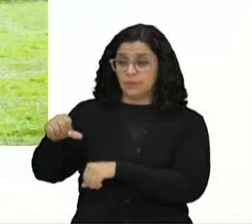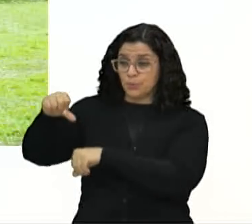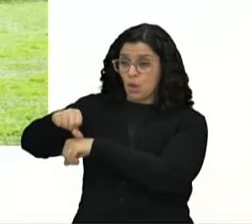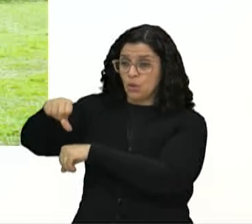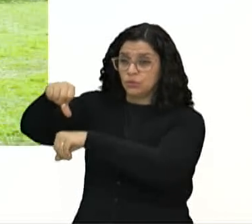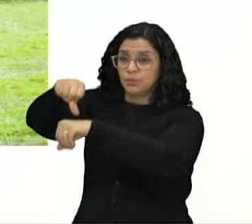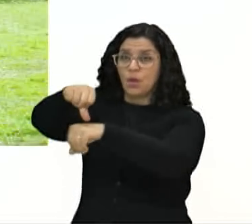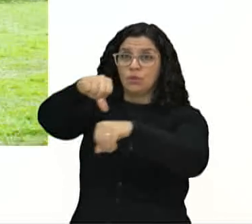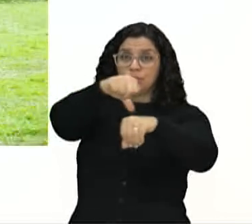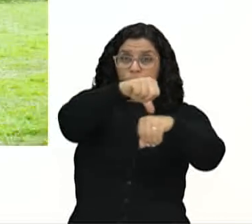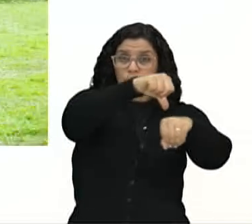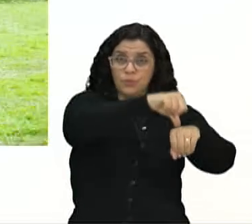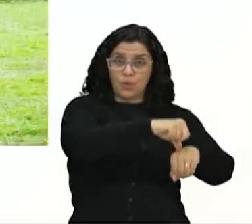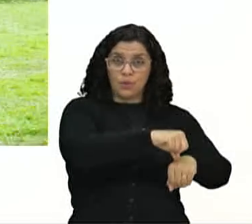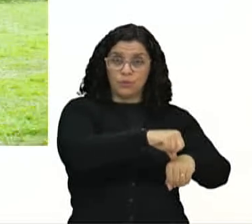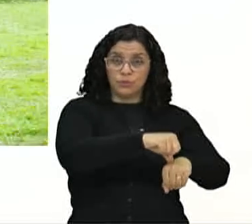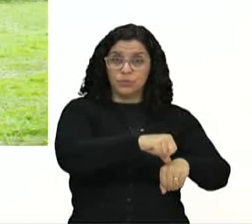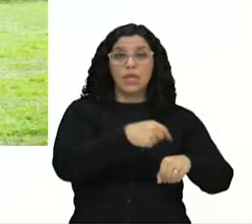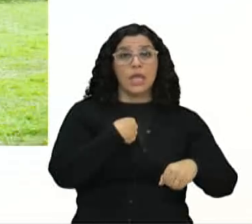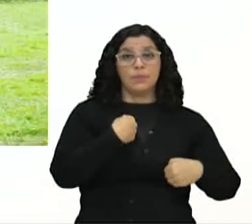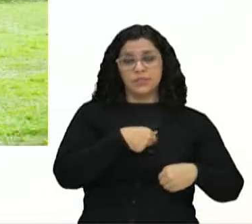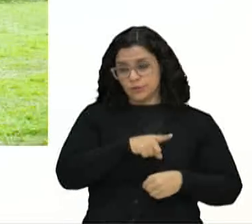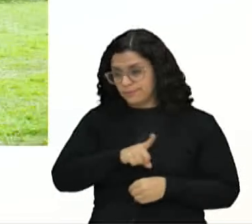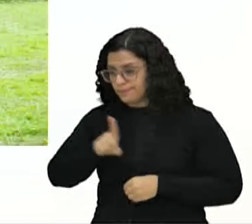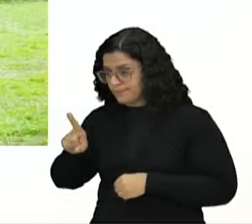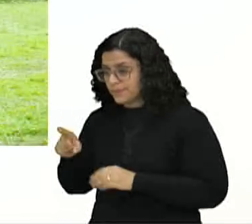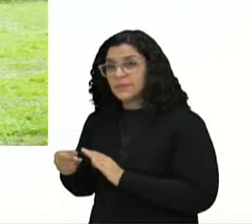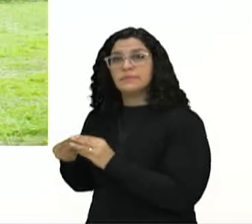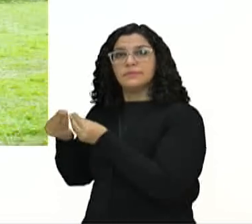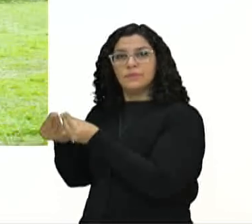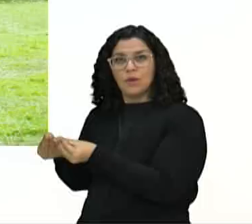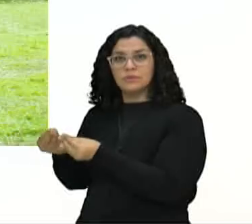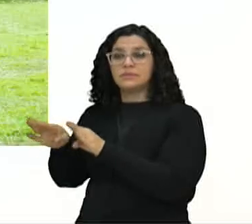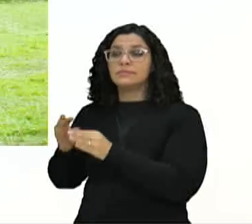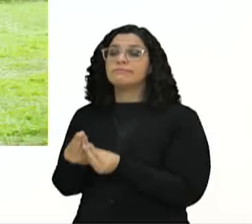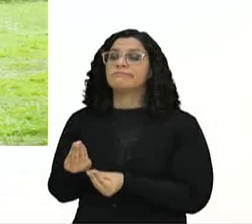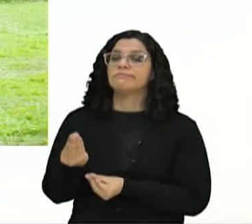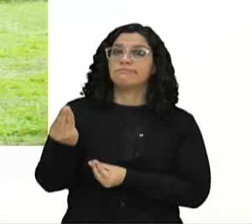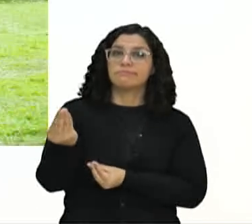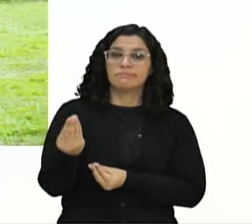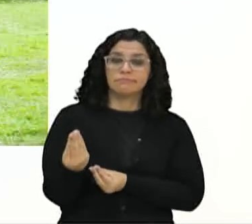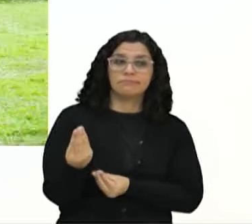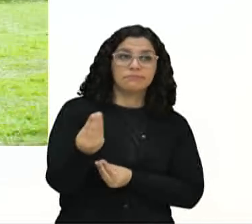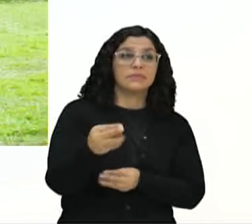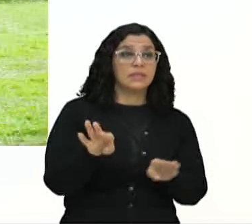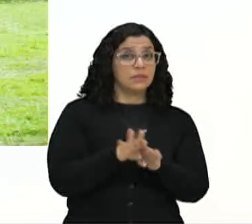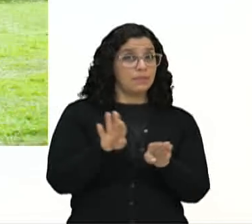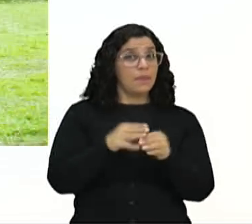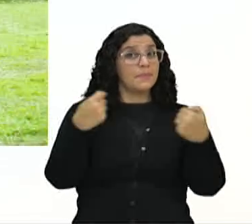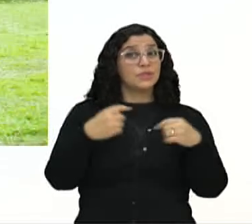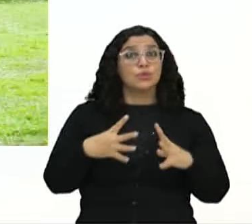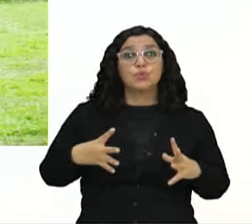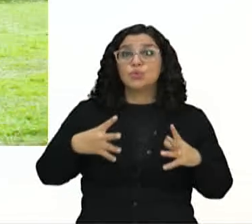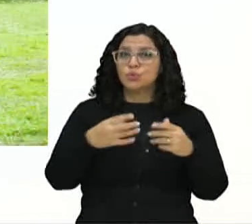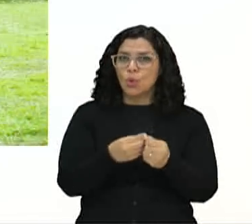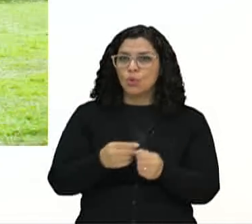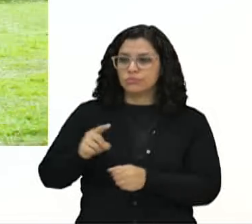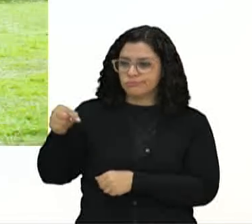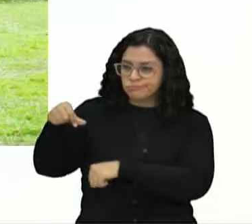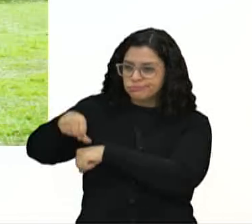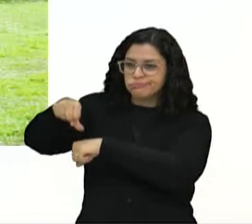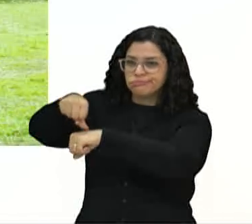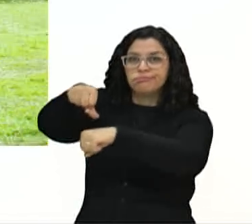de controle, isso é obrigatório, né? Não pode, se ele chegar lá no final, tendo pulado, passado um sem ter feito